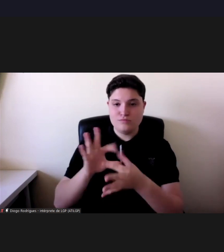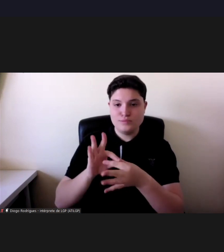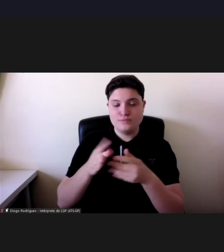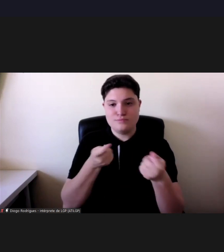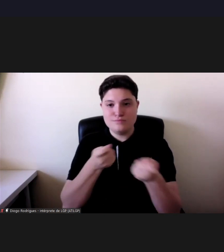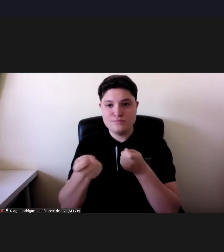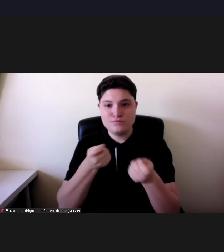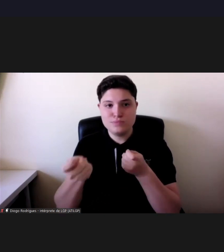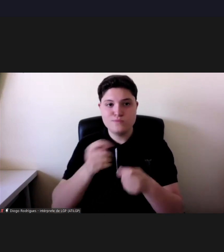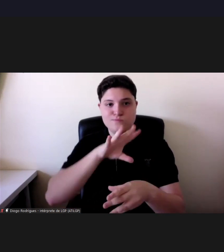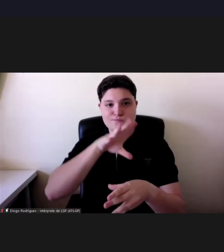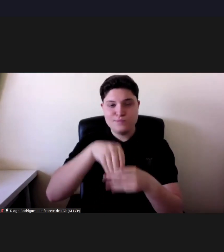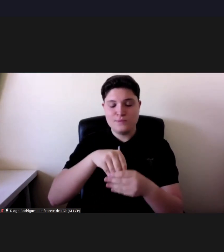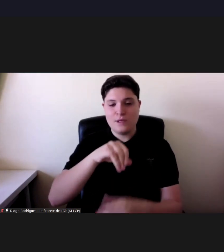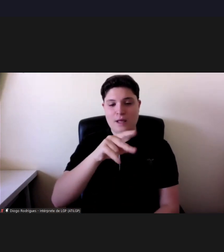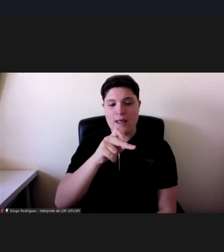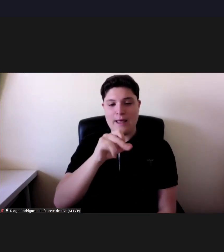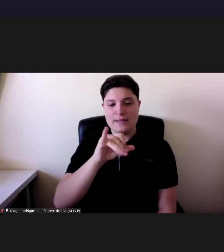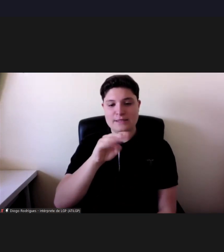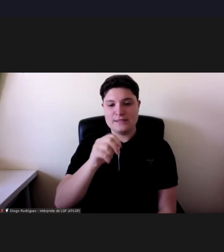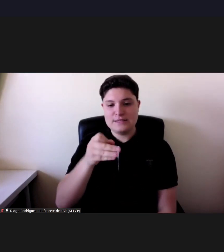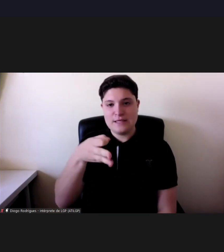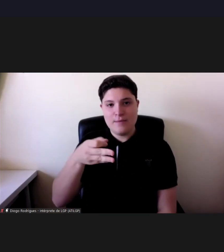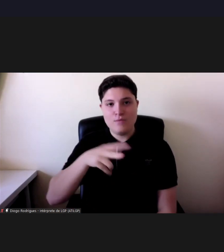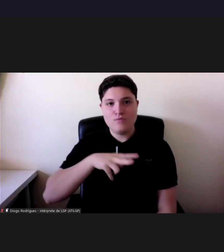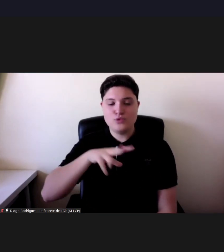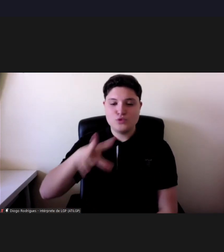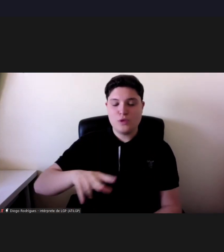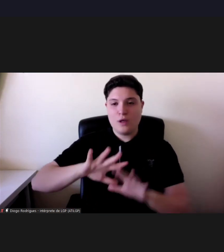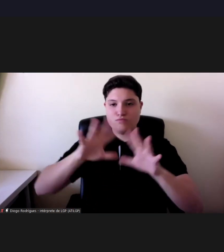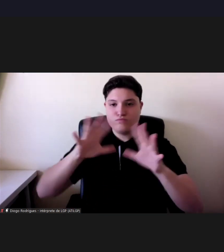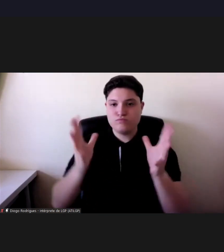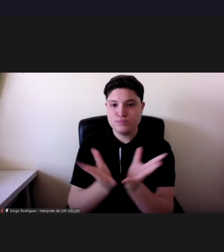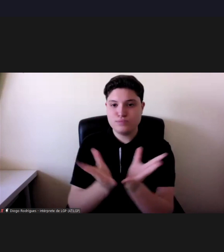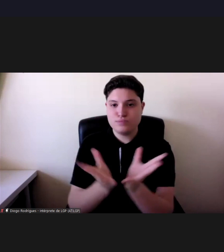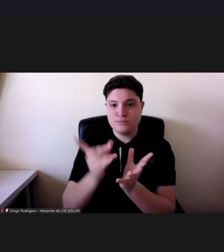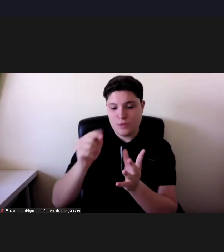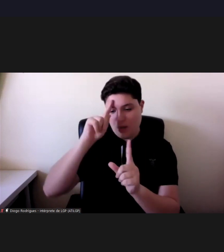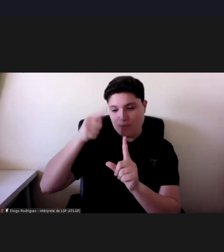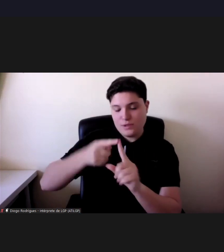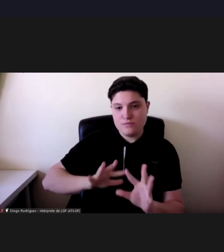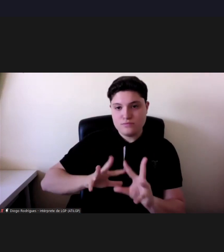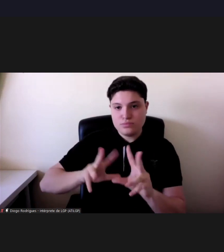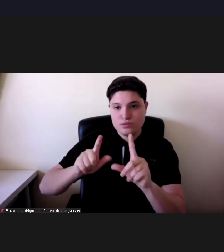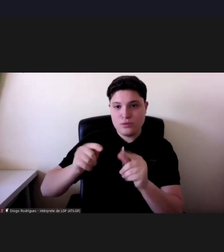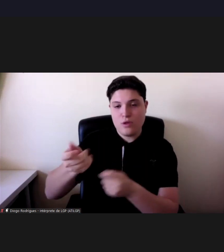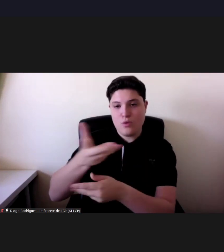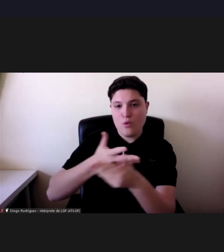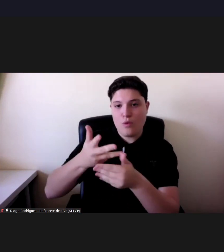da AICEP, Portugal Global, Agência para o Desenvolvimento e Comércio Externo de Portugal.